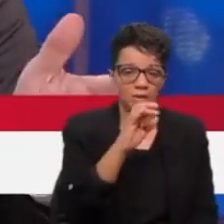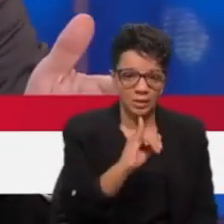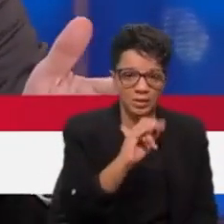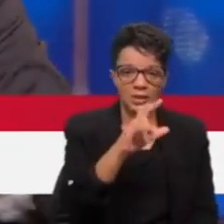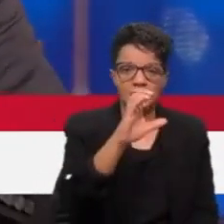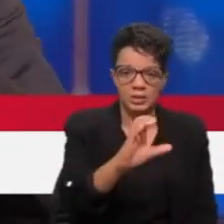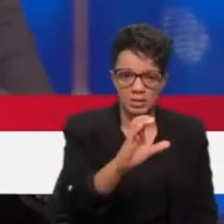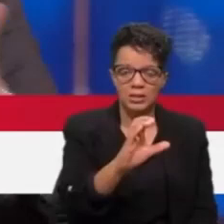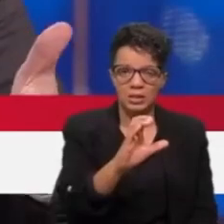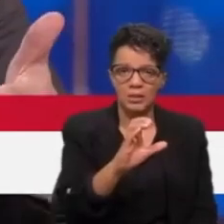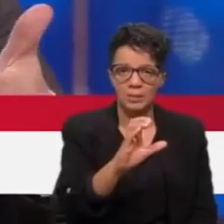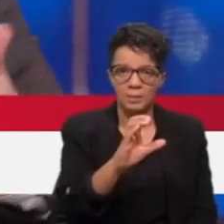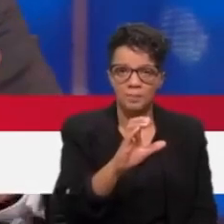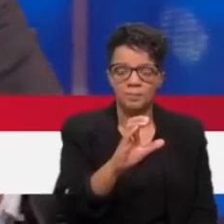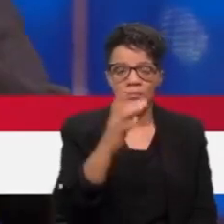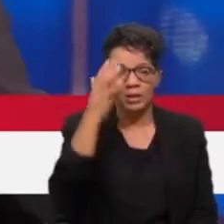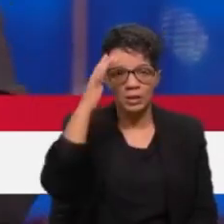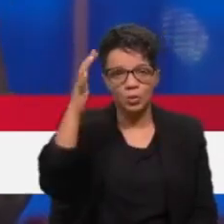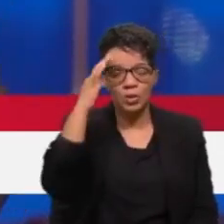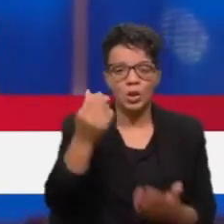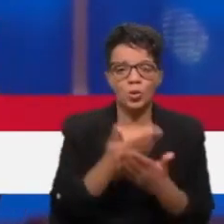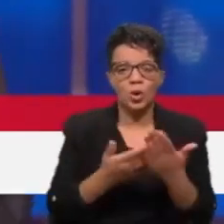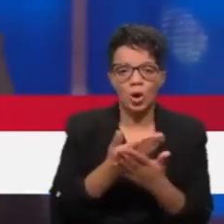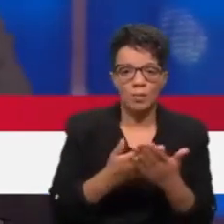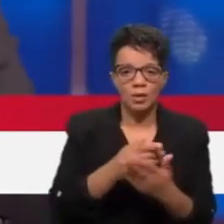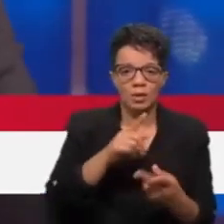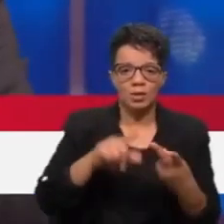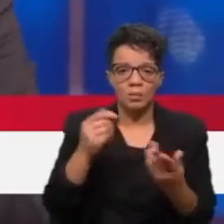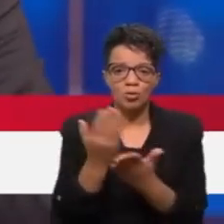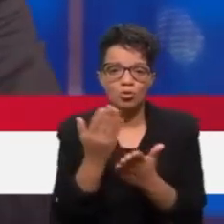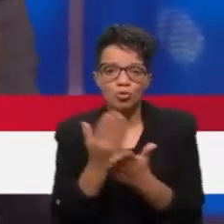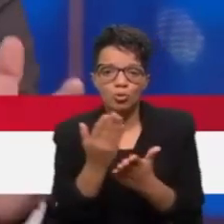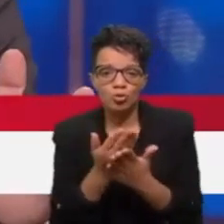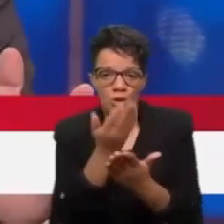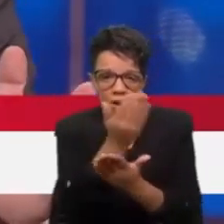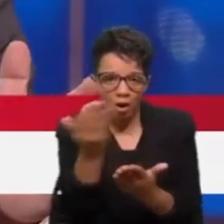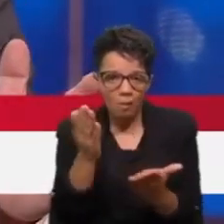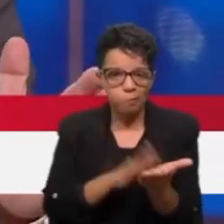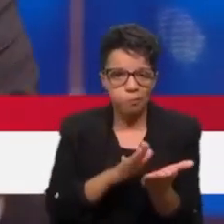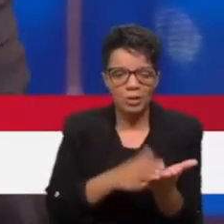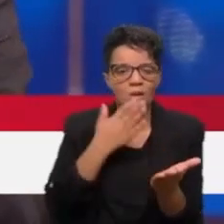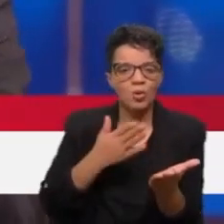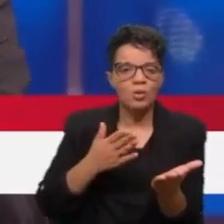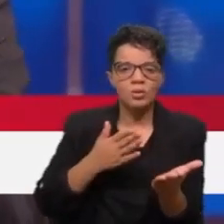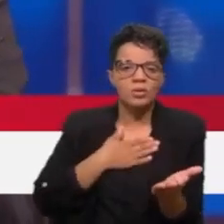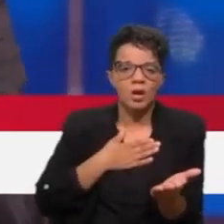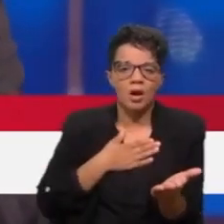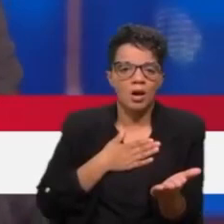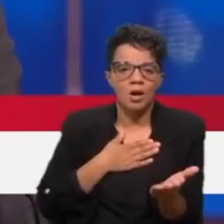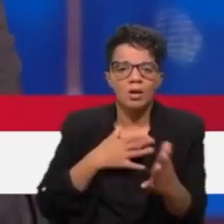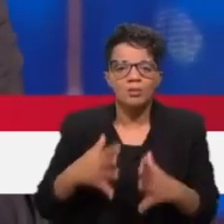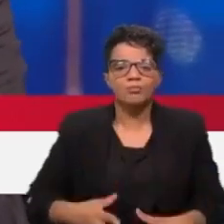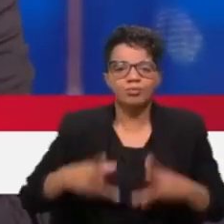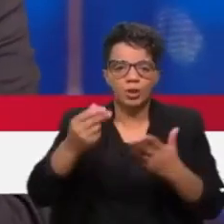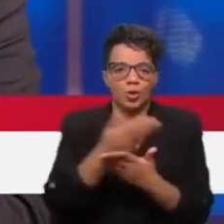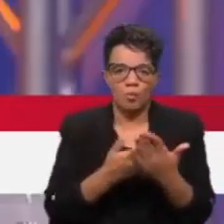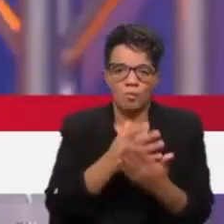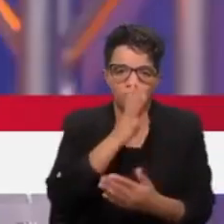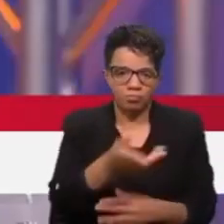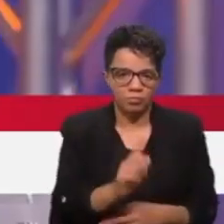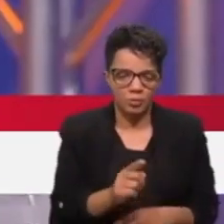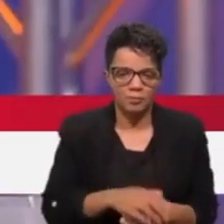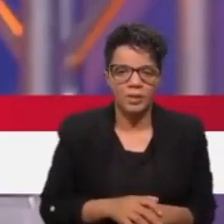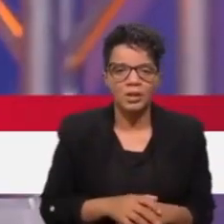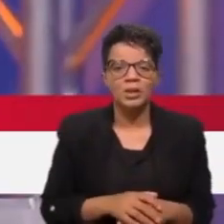na na na na teoria económica e nos estudos empíricos que temos não nos dão garantia nenhuma de dar em crescimento económico O que é que dá